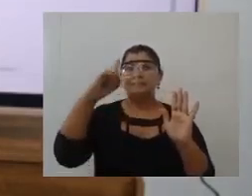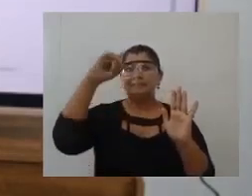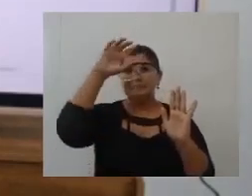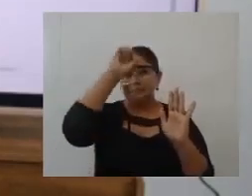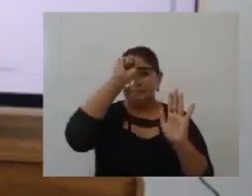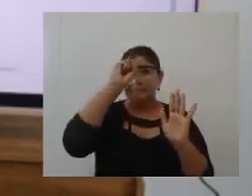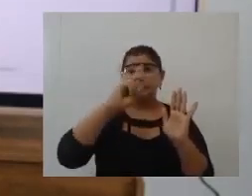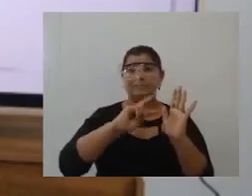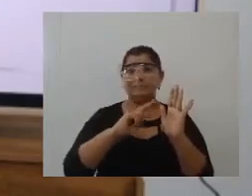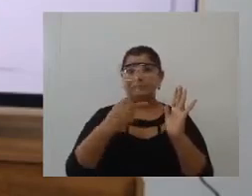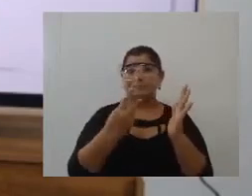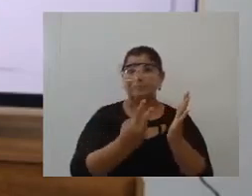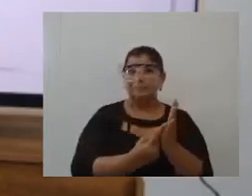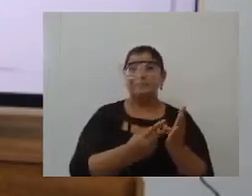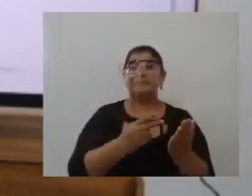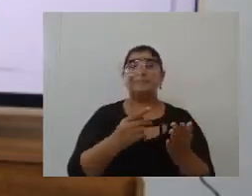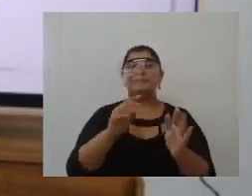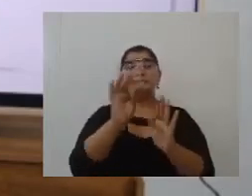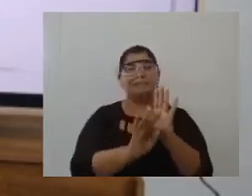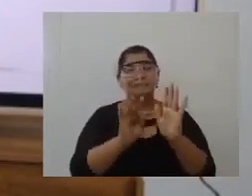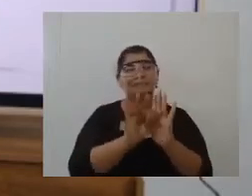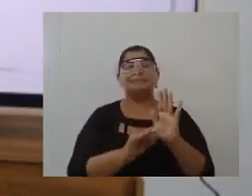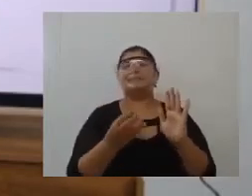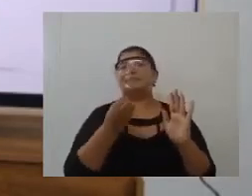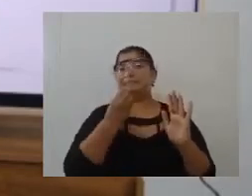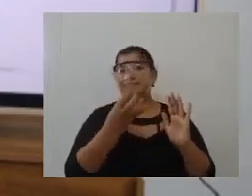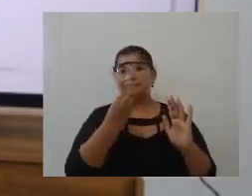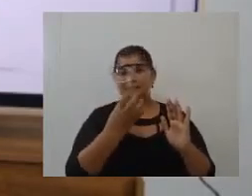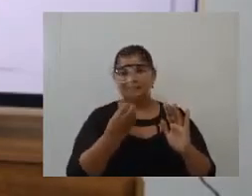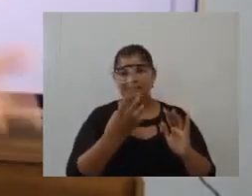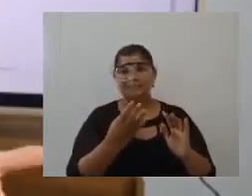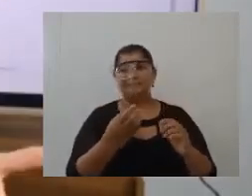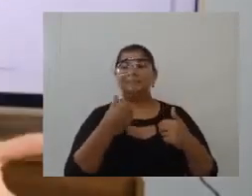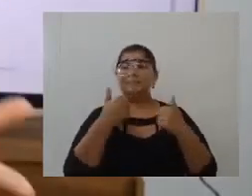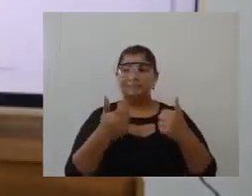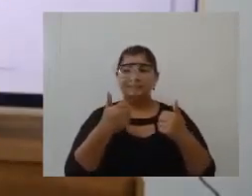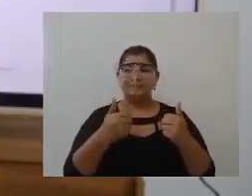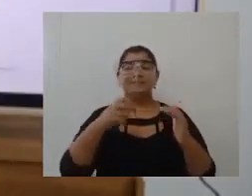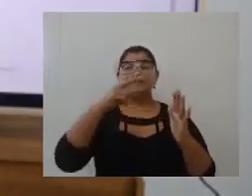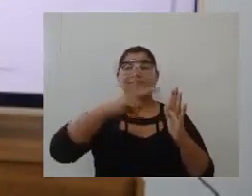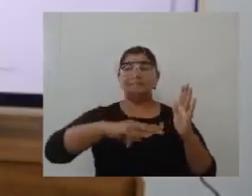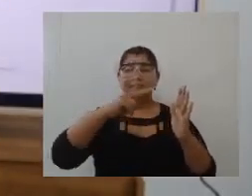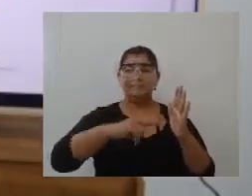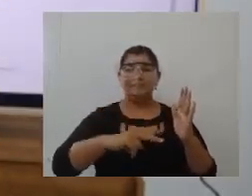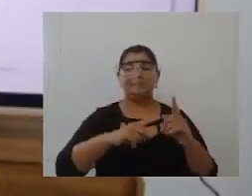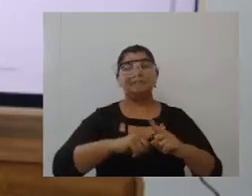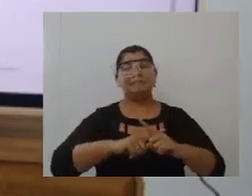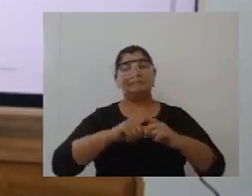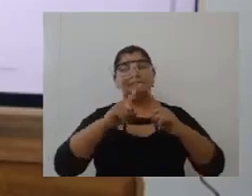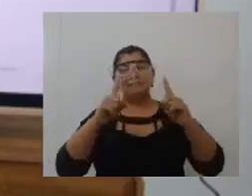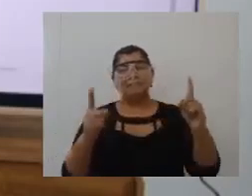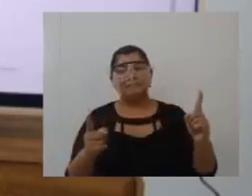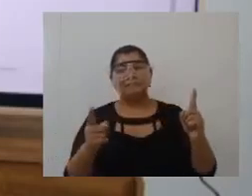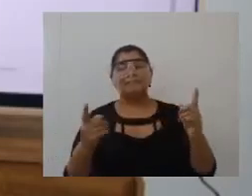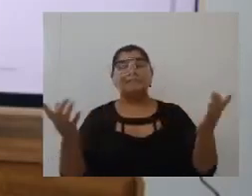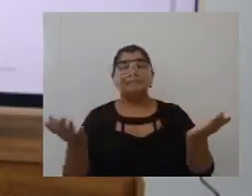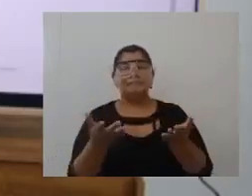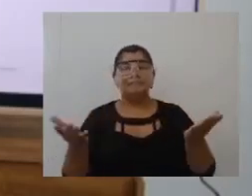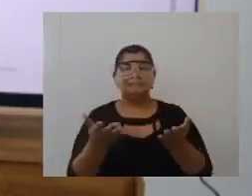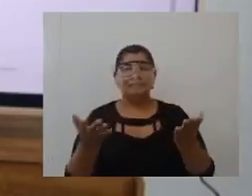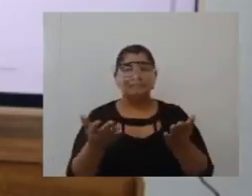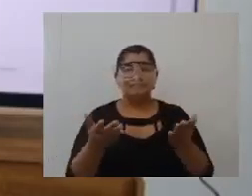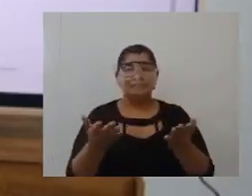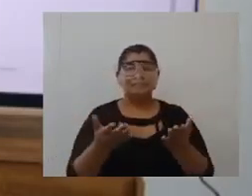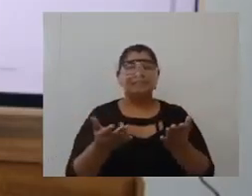ele interpretasse o texto, já estava bom. Quer dizer que ele era um bom leitor. Mas hoje eu quero dizer o seguinte para vocês.